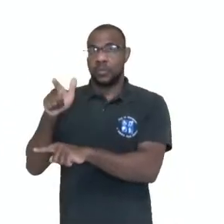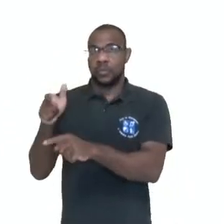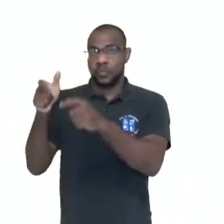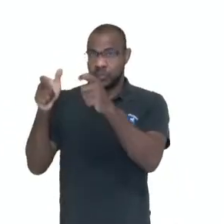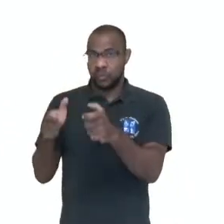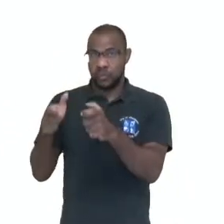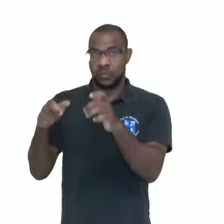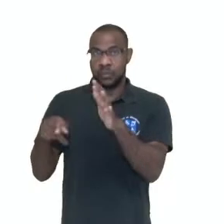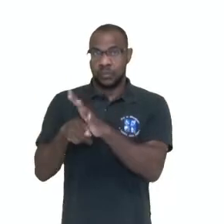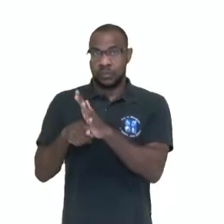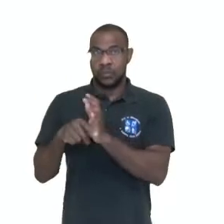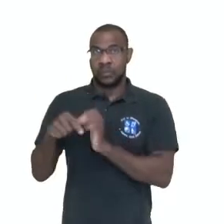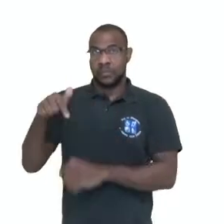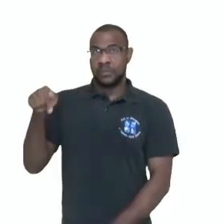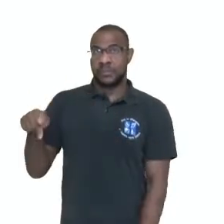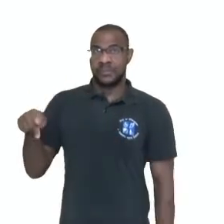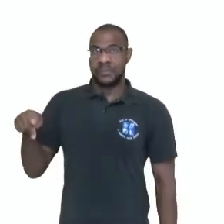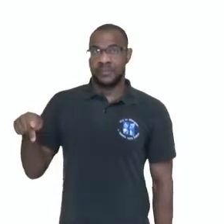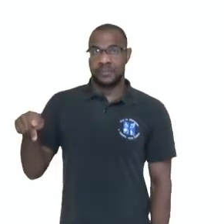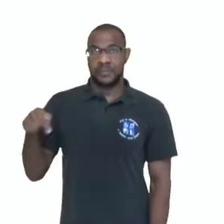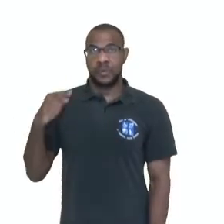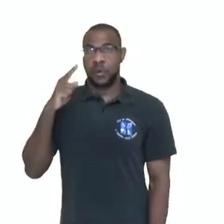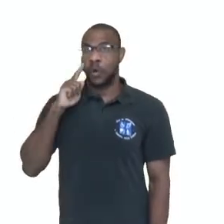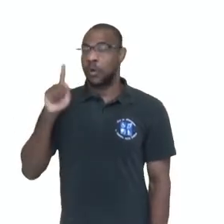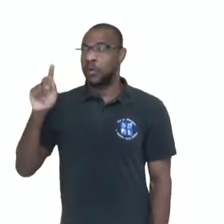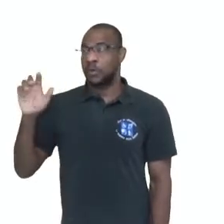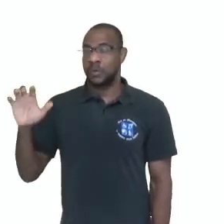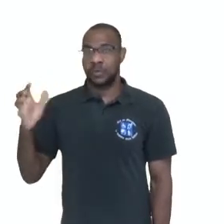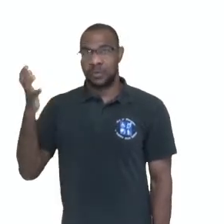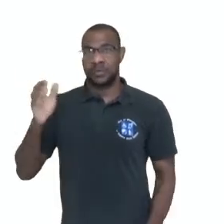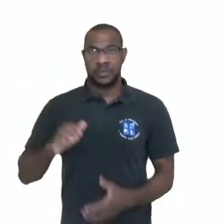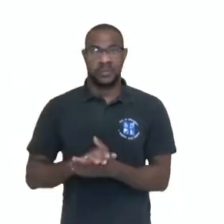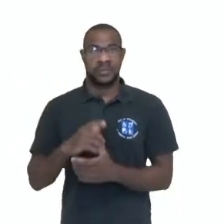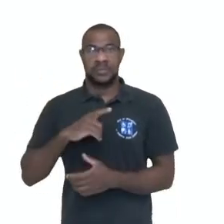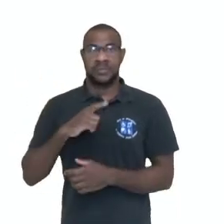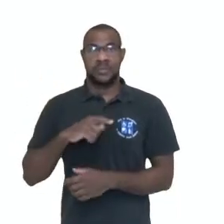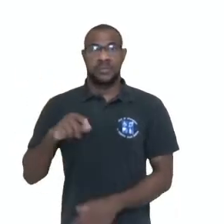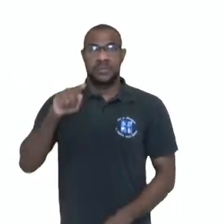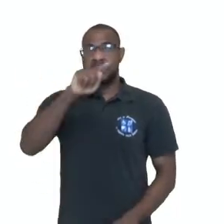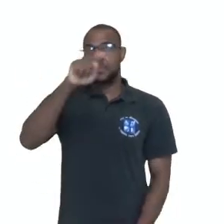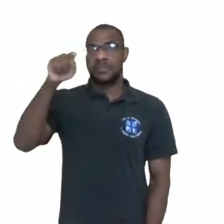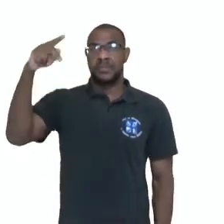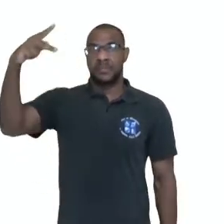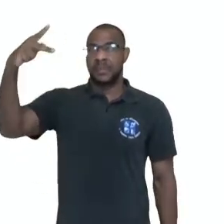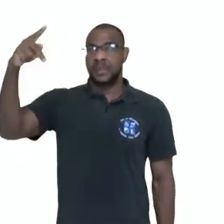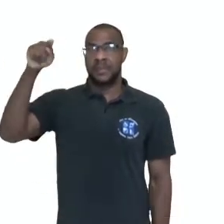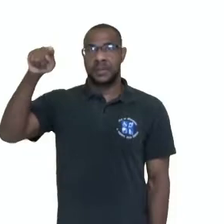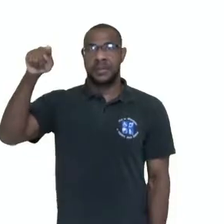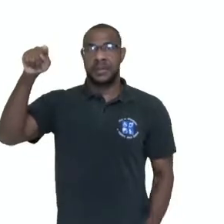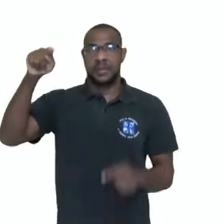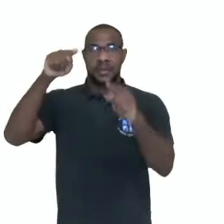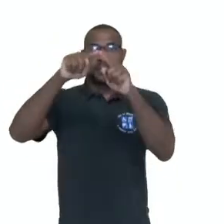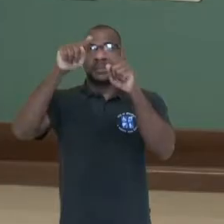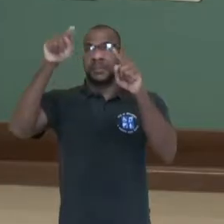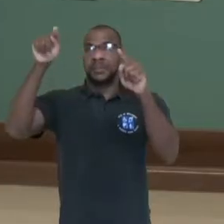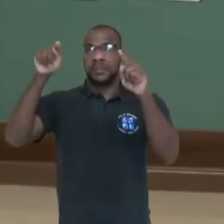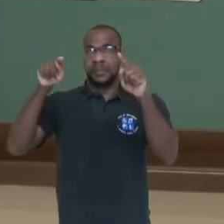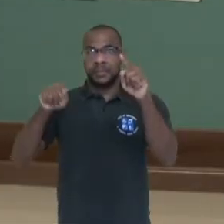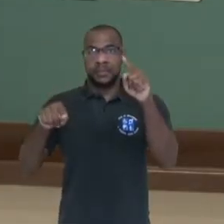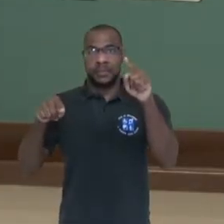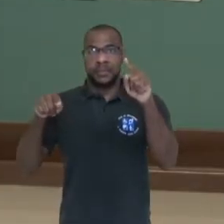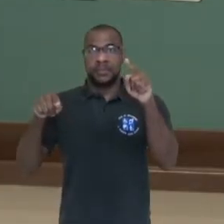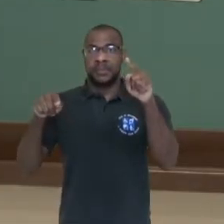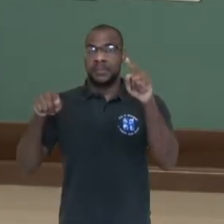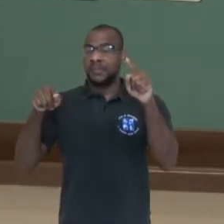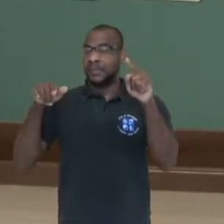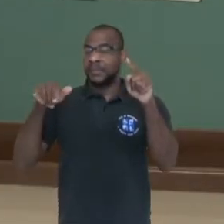o ponto Q. Então, olha o que aconteceu. Eu tinha o ponto P aqui com esse tamanho para x e esse